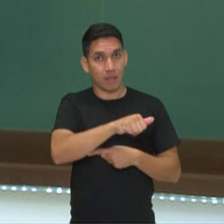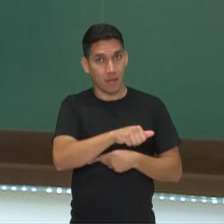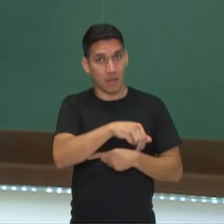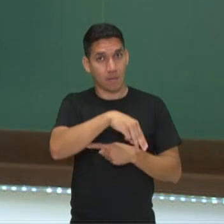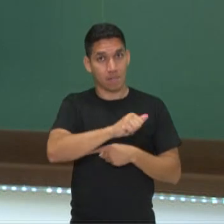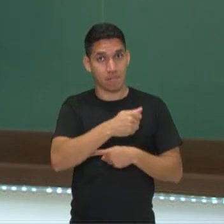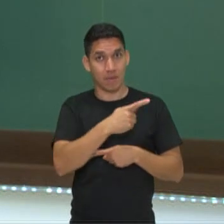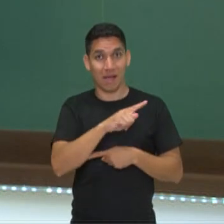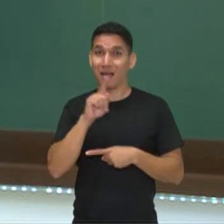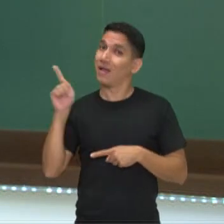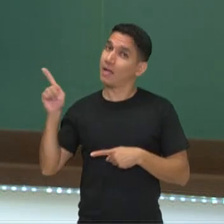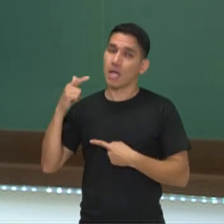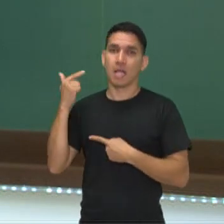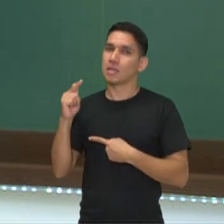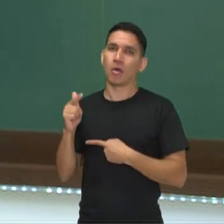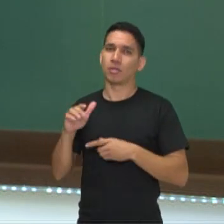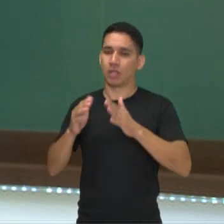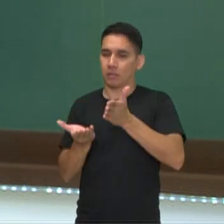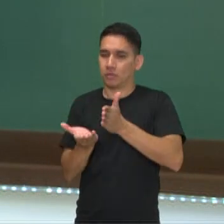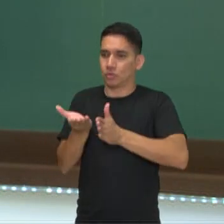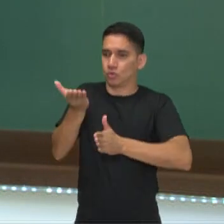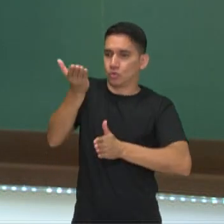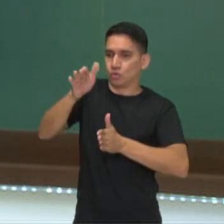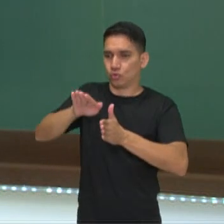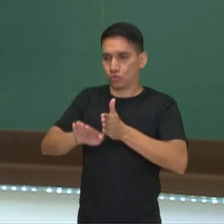eclusa. Então, fica mais fácil de ser navegado.